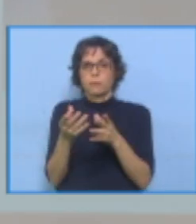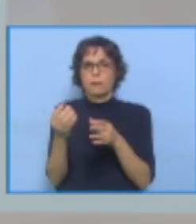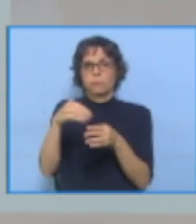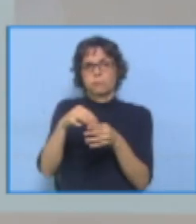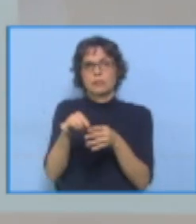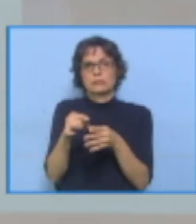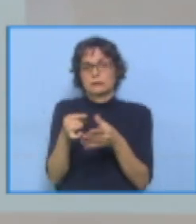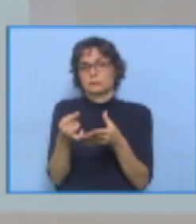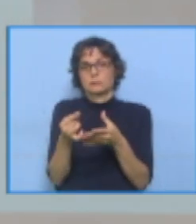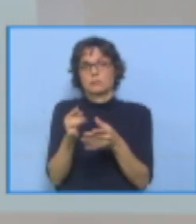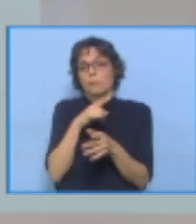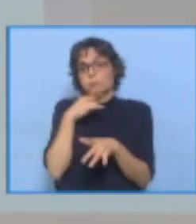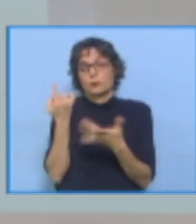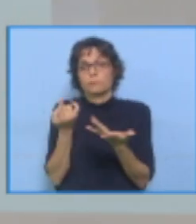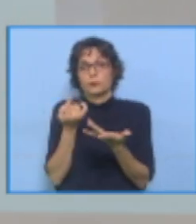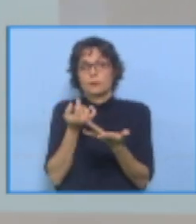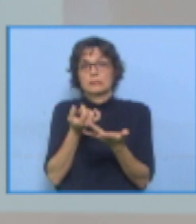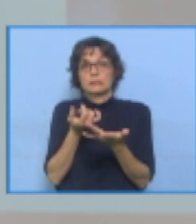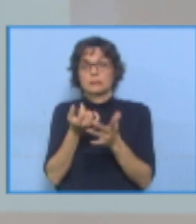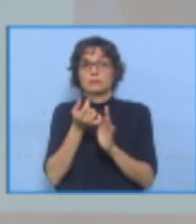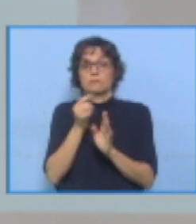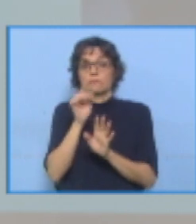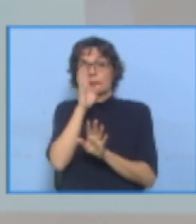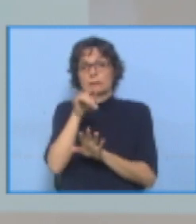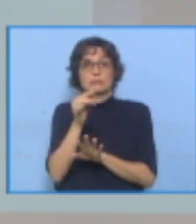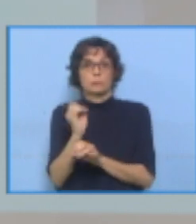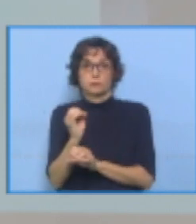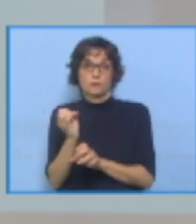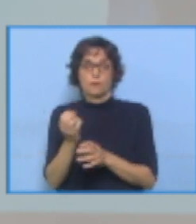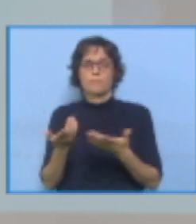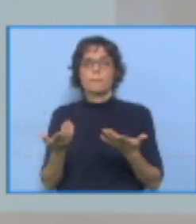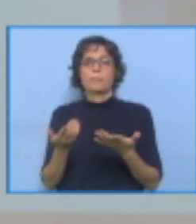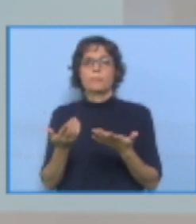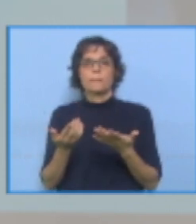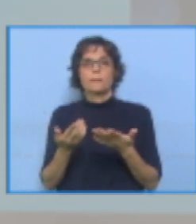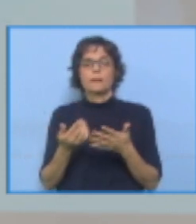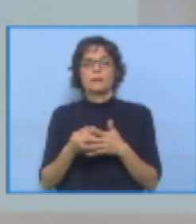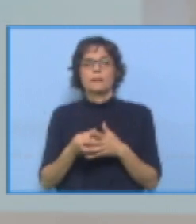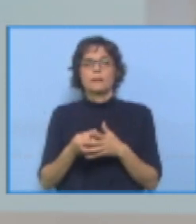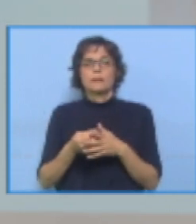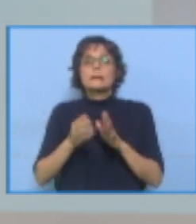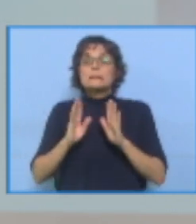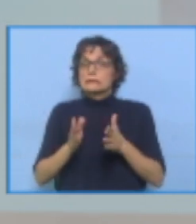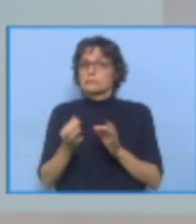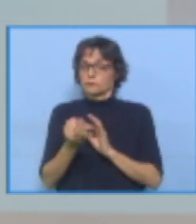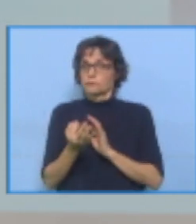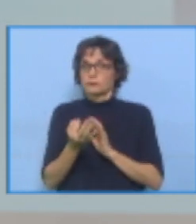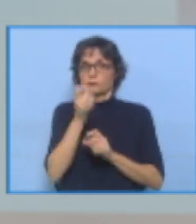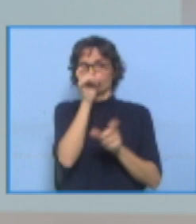se torna, no dizer do próprio compêndio, insuportável. Ou seja, é preciso que os